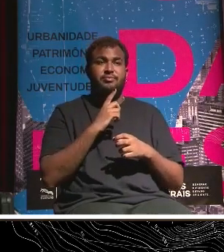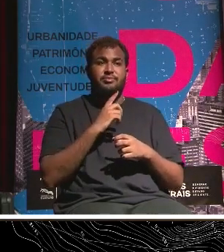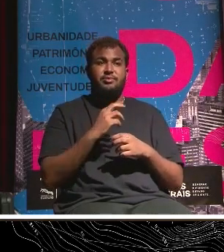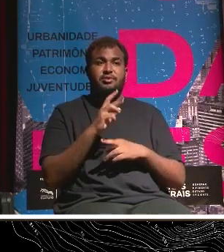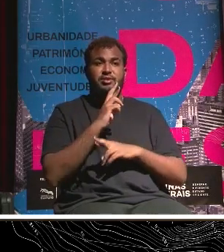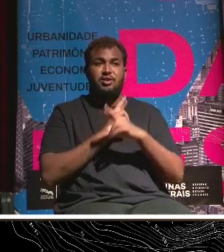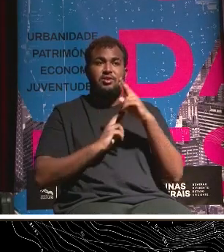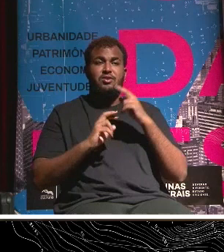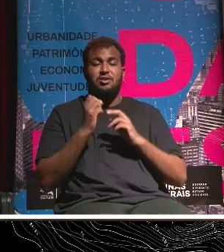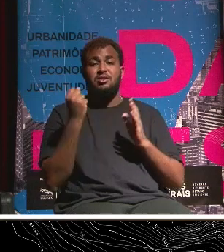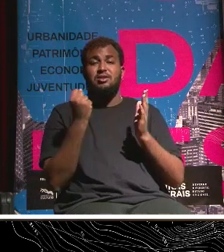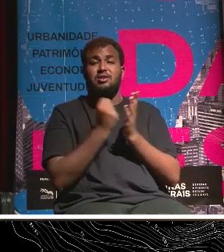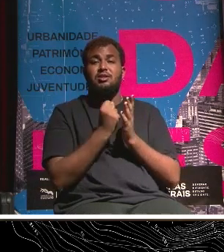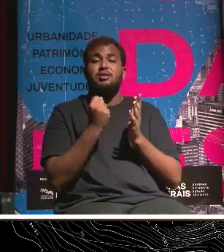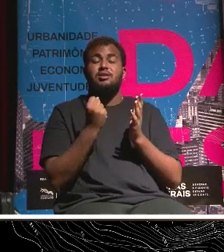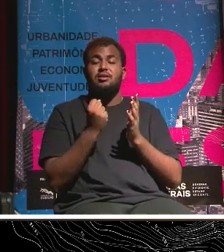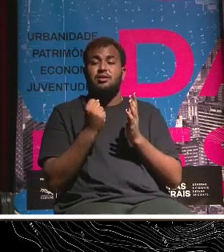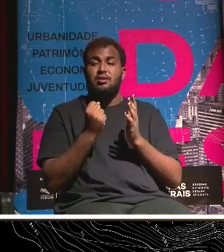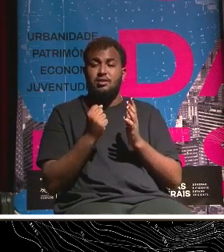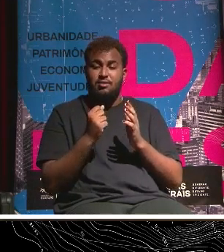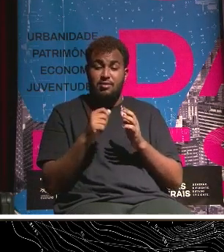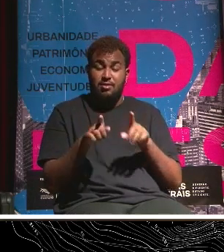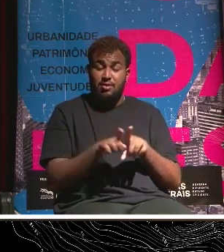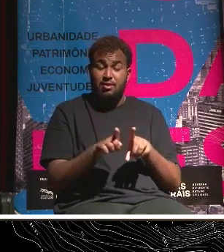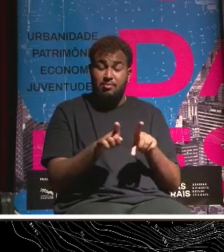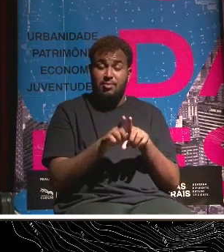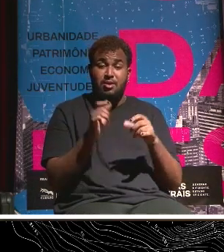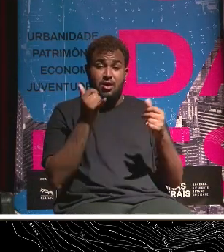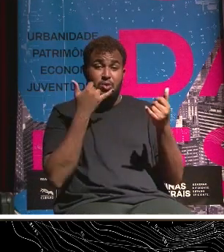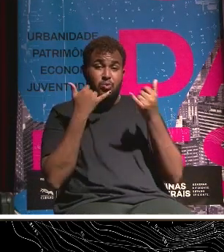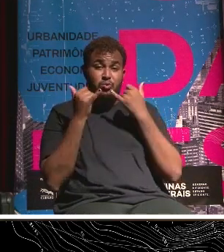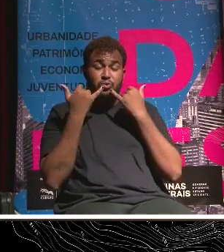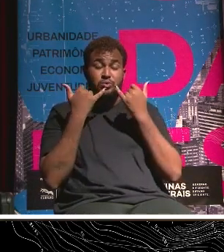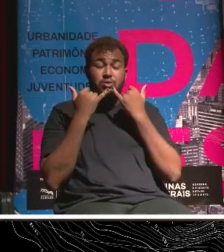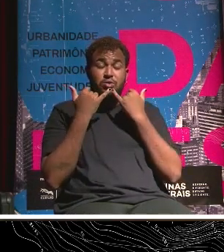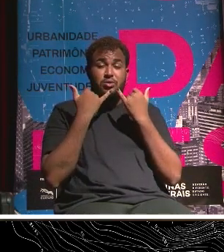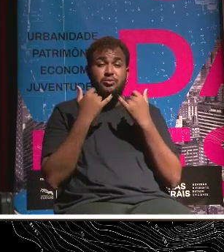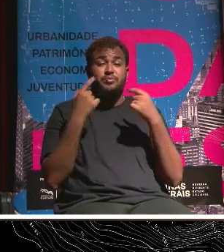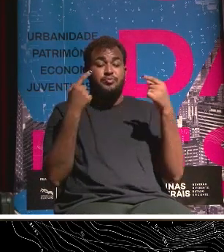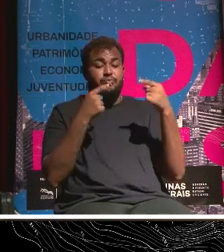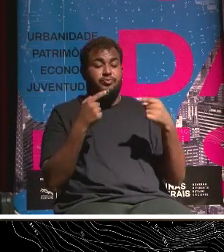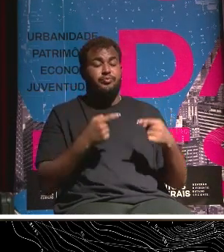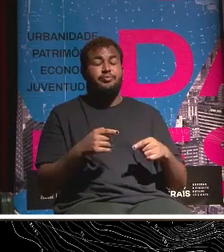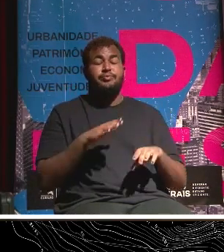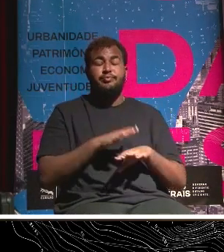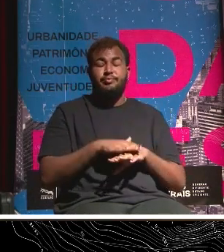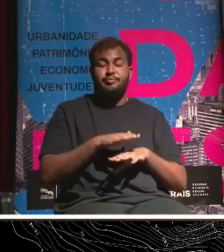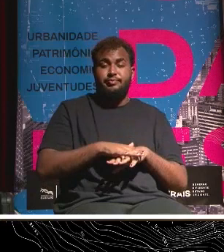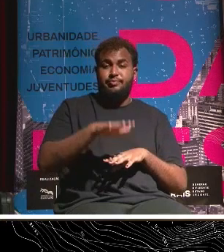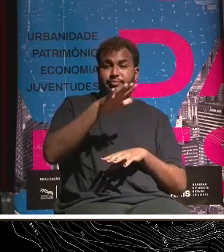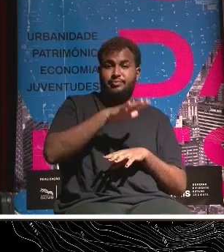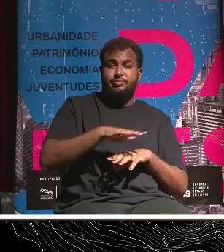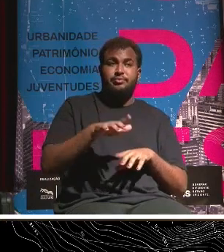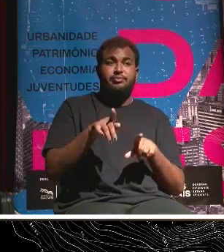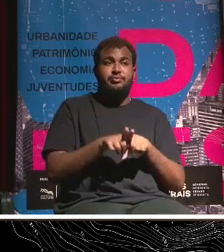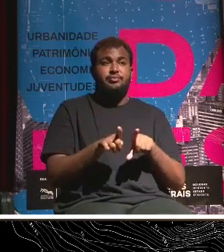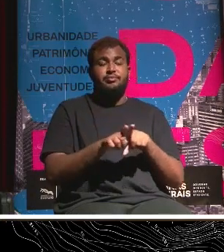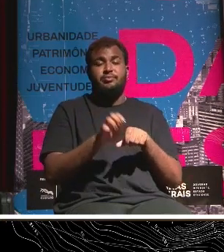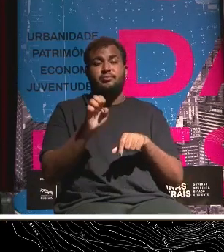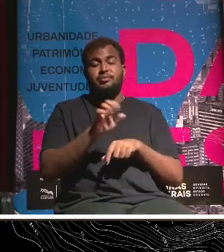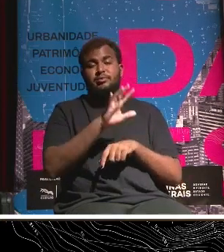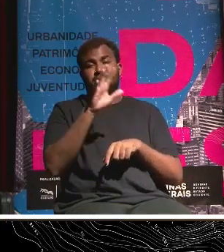concretas, discutindo com outros campos e outros lugares do Estado brasileiro